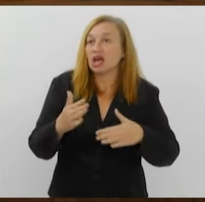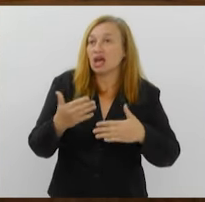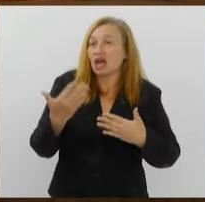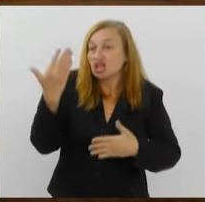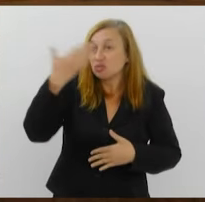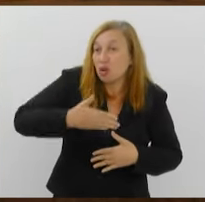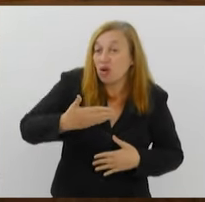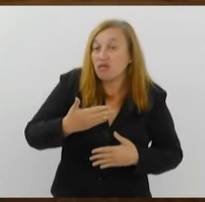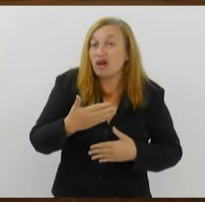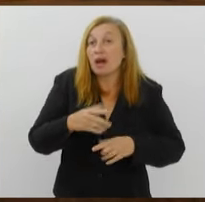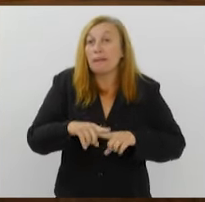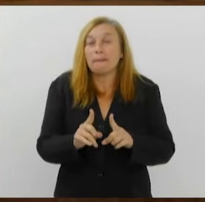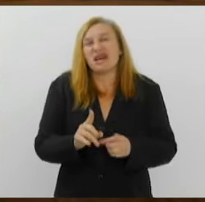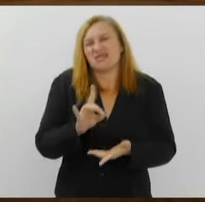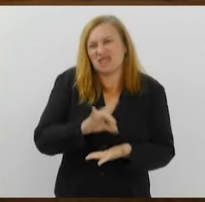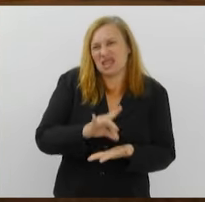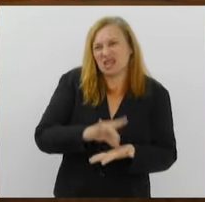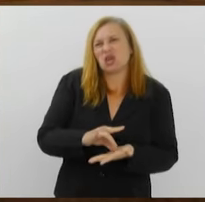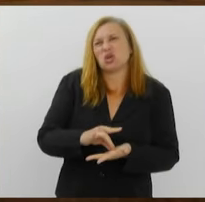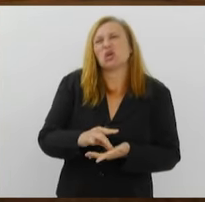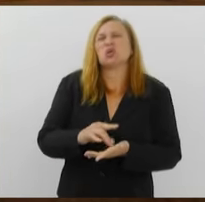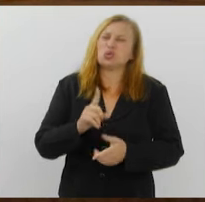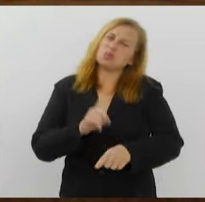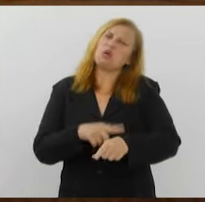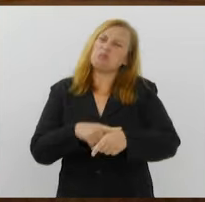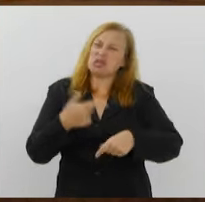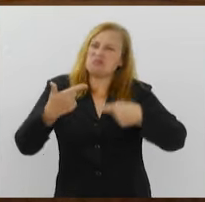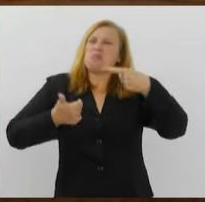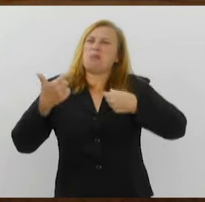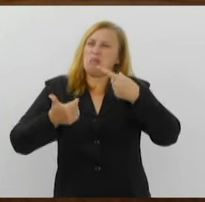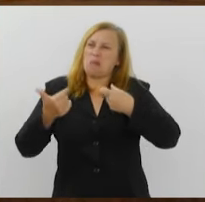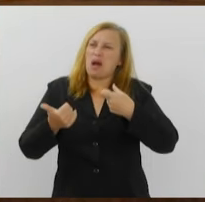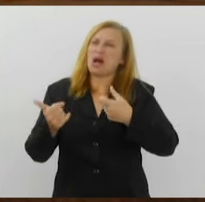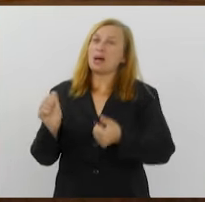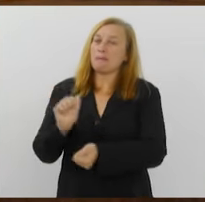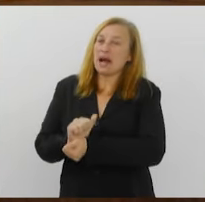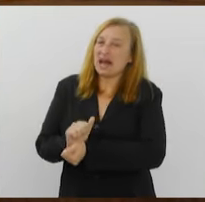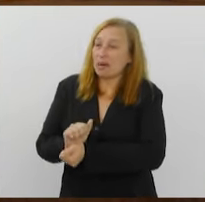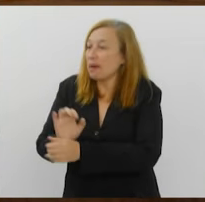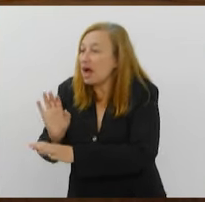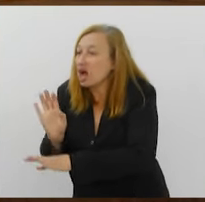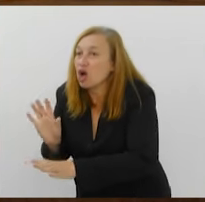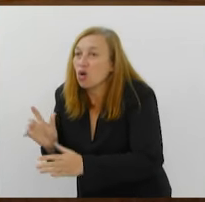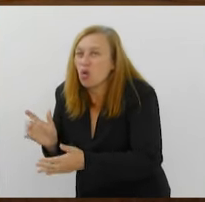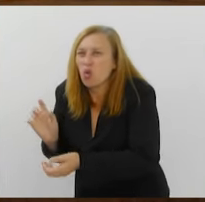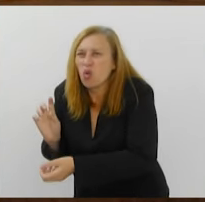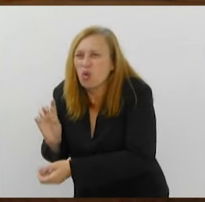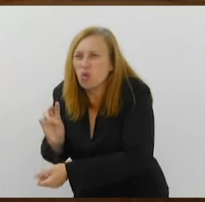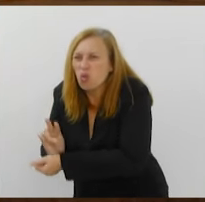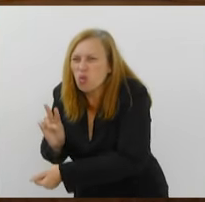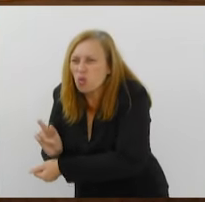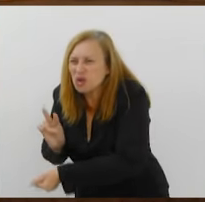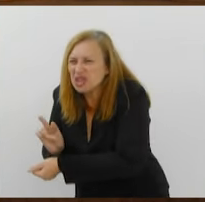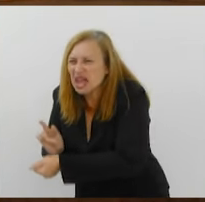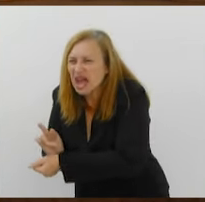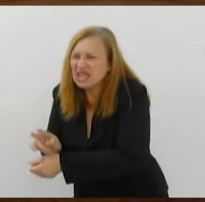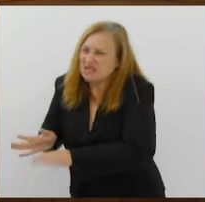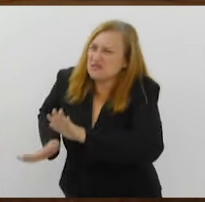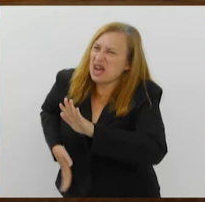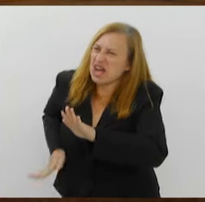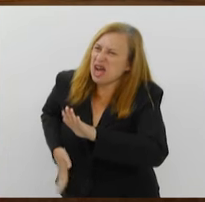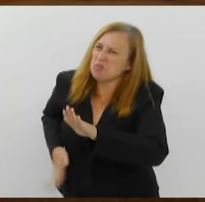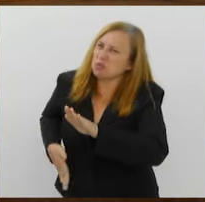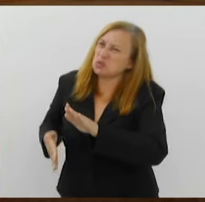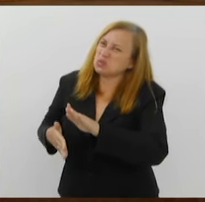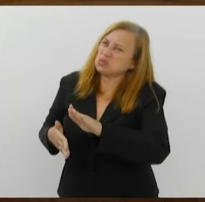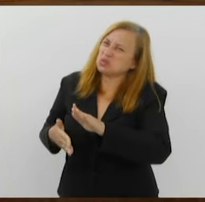mas você realmente, numa troca de tiros, você parar para ficar guardando o corpo de vagabundo e não se proteger. Como é que faz isso? Eu